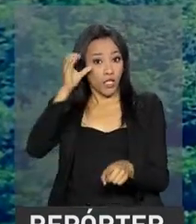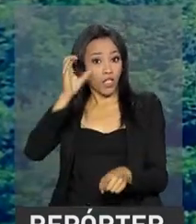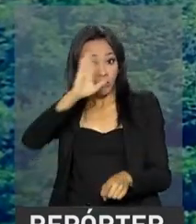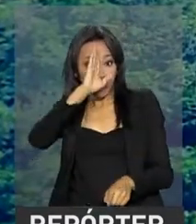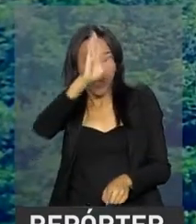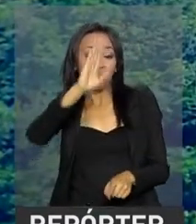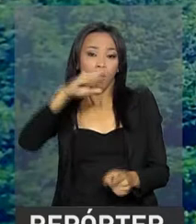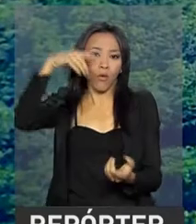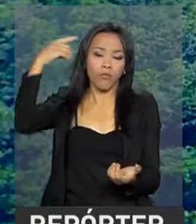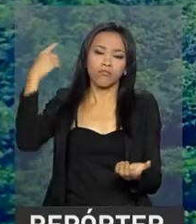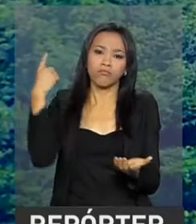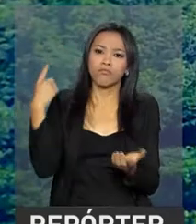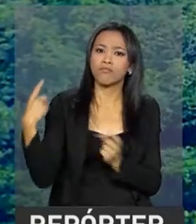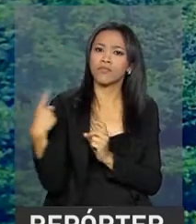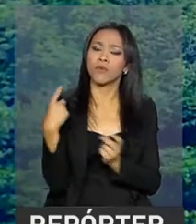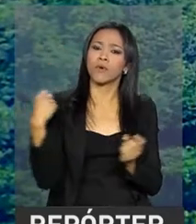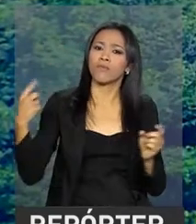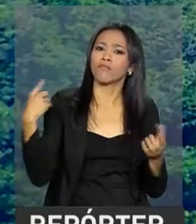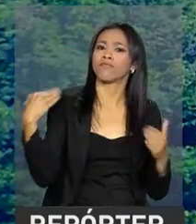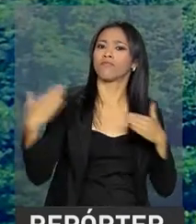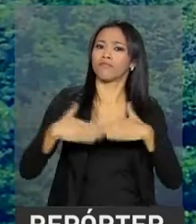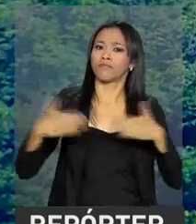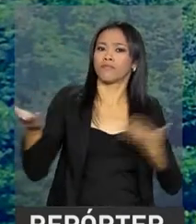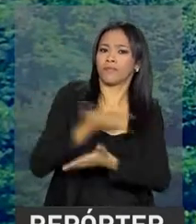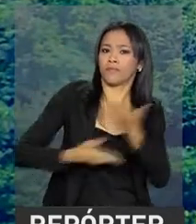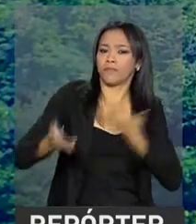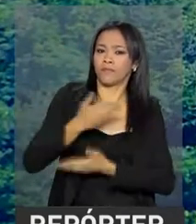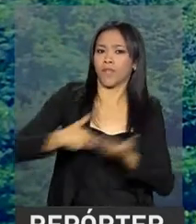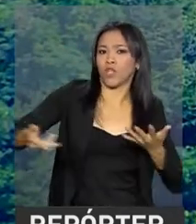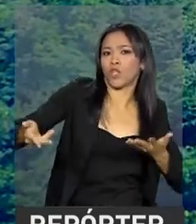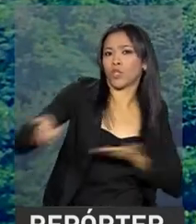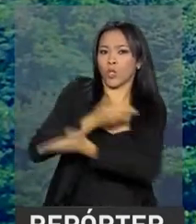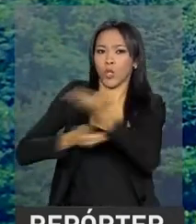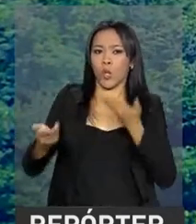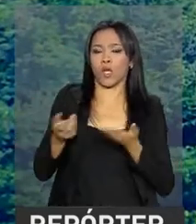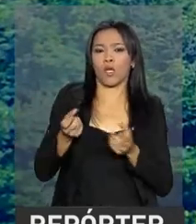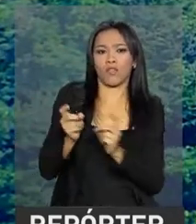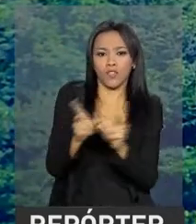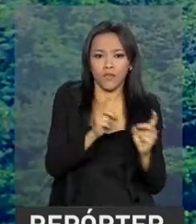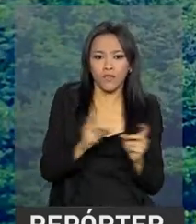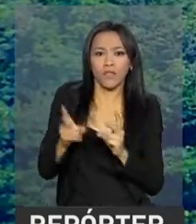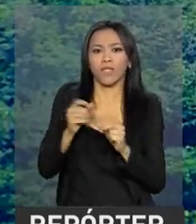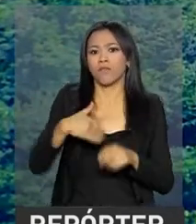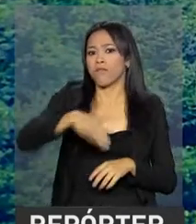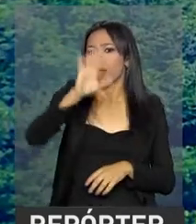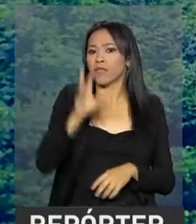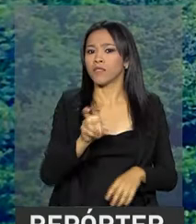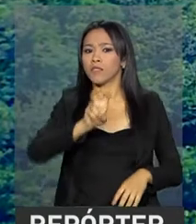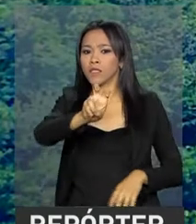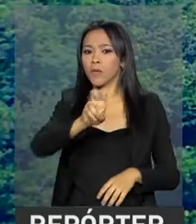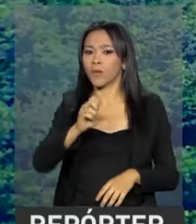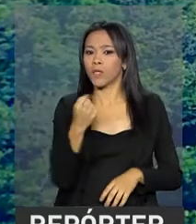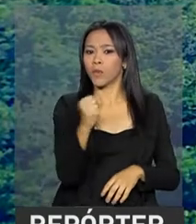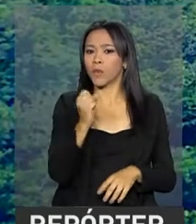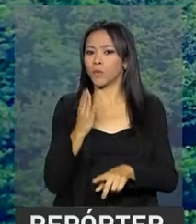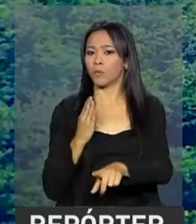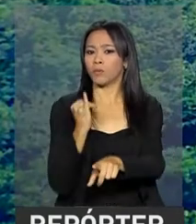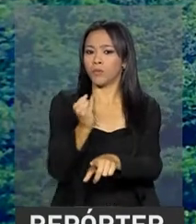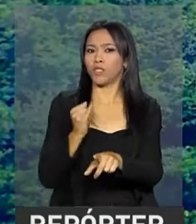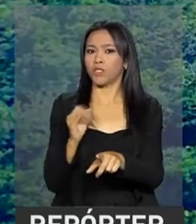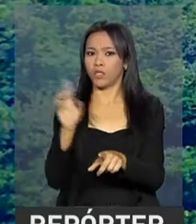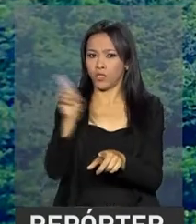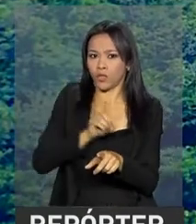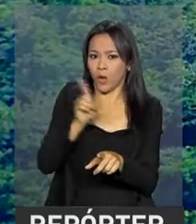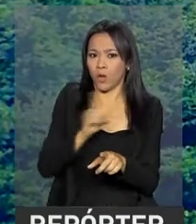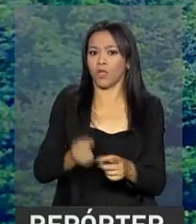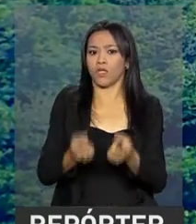parceiro comercial do Brasil. No ano passado, as trocas comerciais entre os países foram de mais de US$ 58 bilhões. E